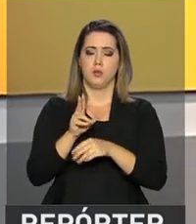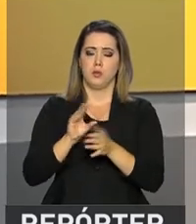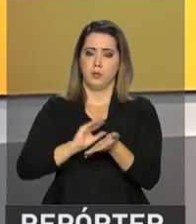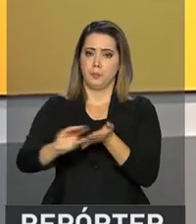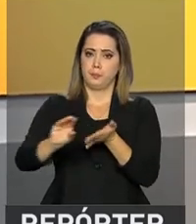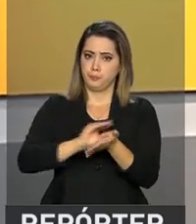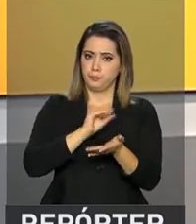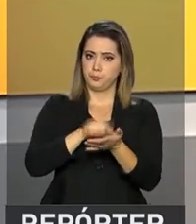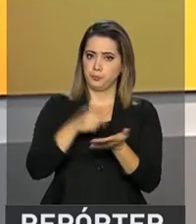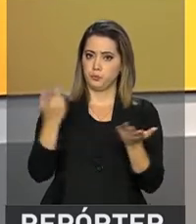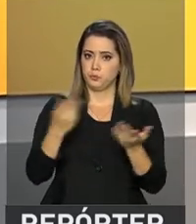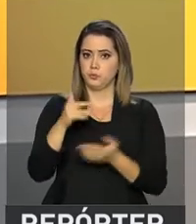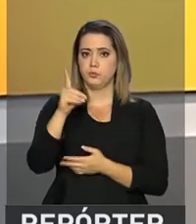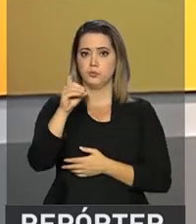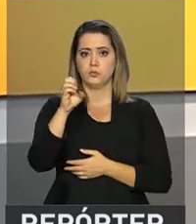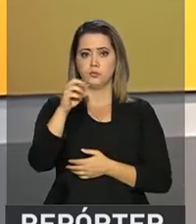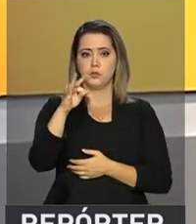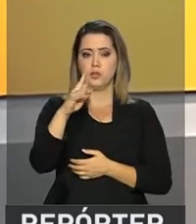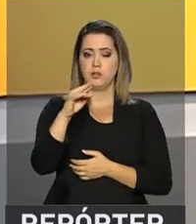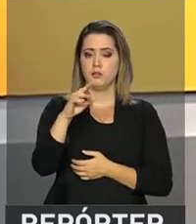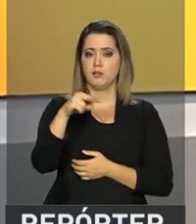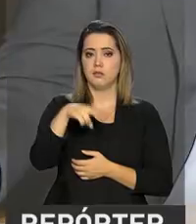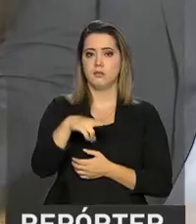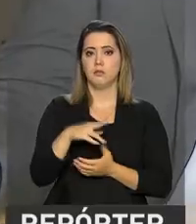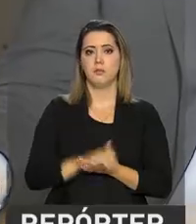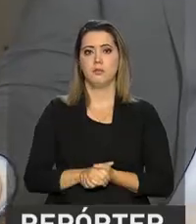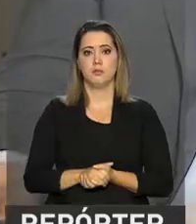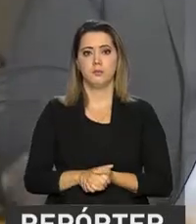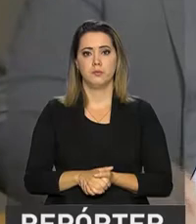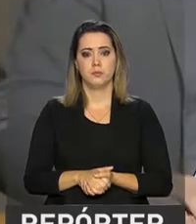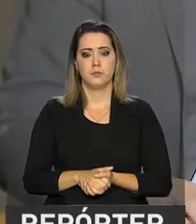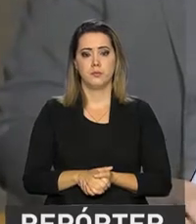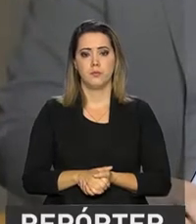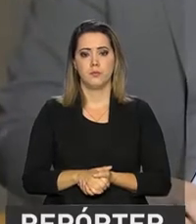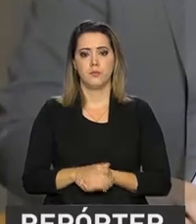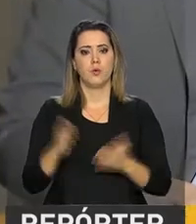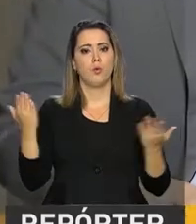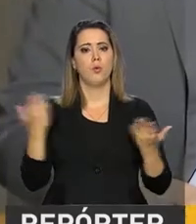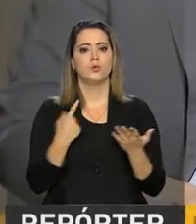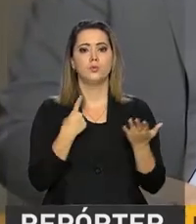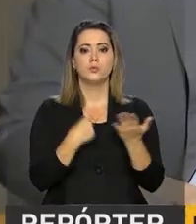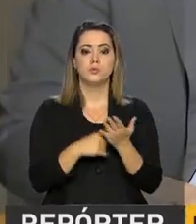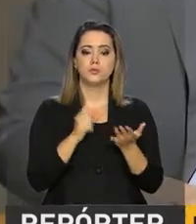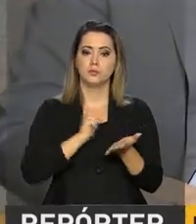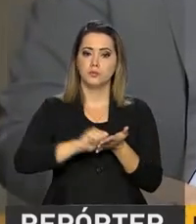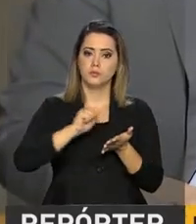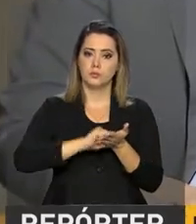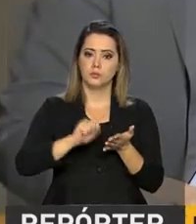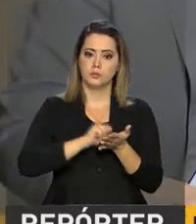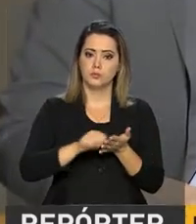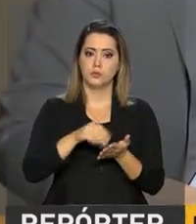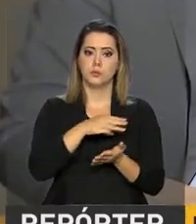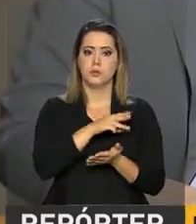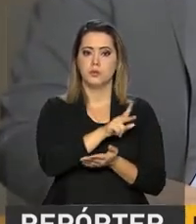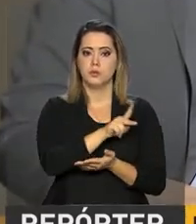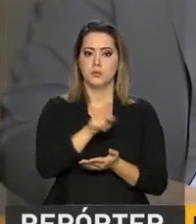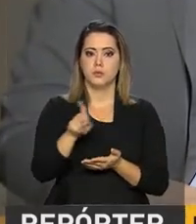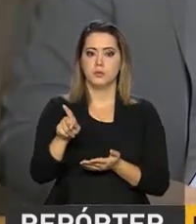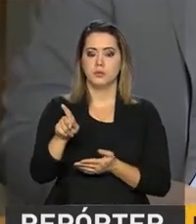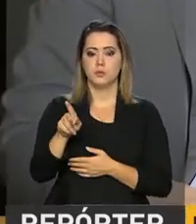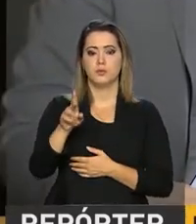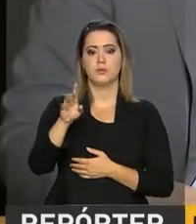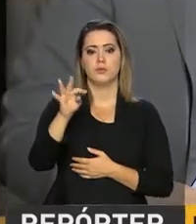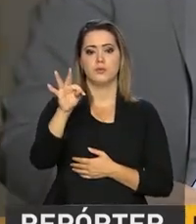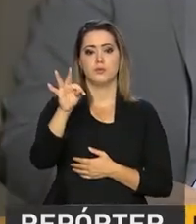departamento nacional de trânsito o denatran o acordo foi assinado pelo presidente do tribunal superior eleitoral